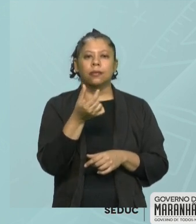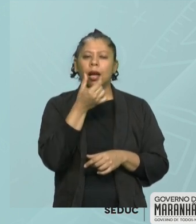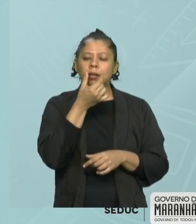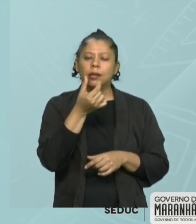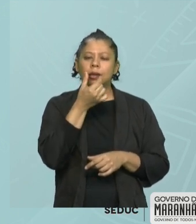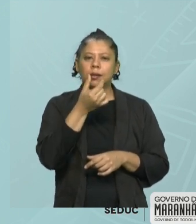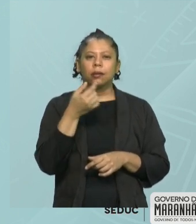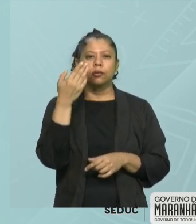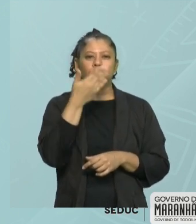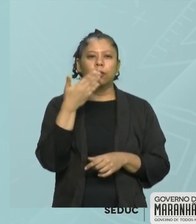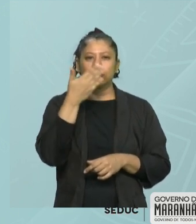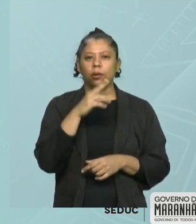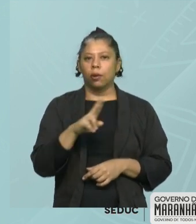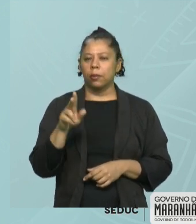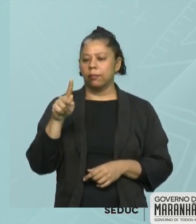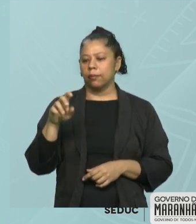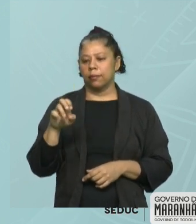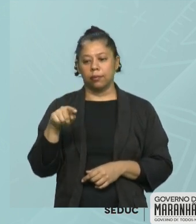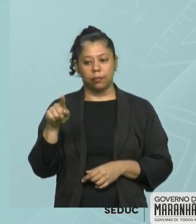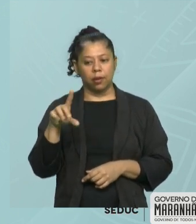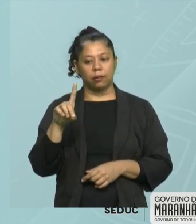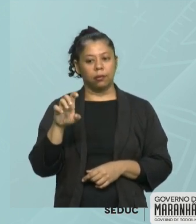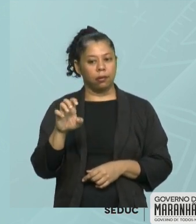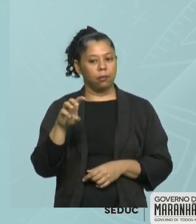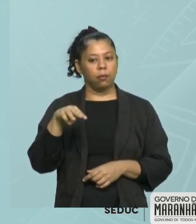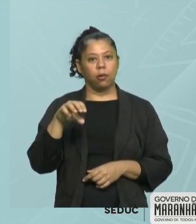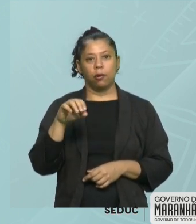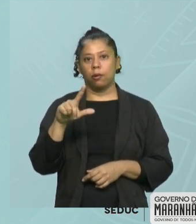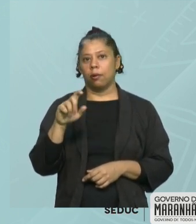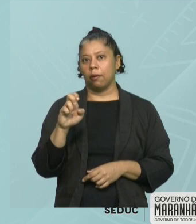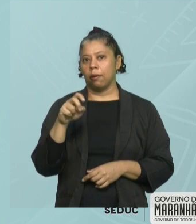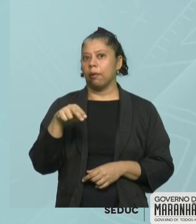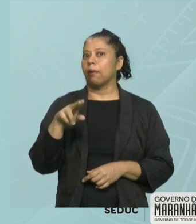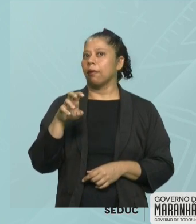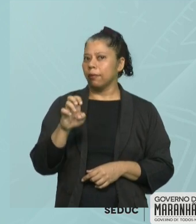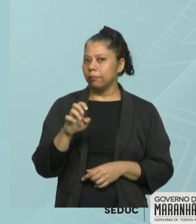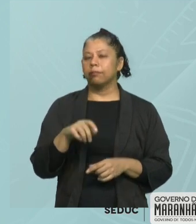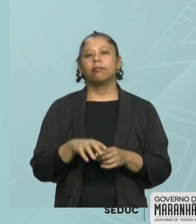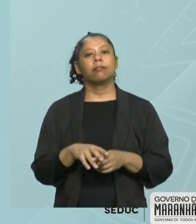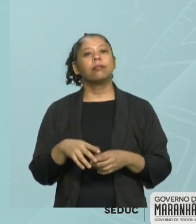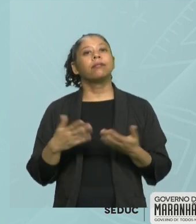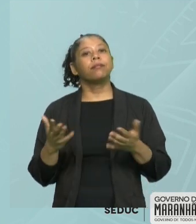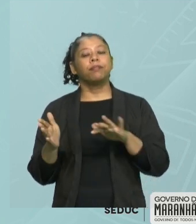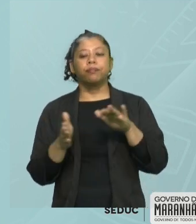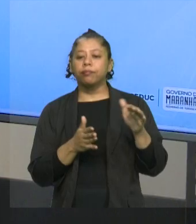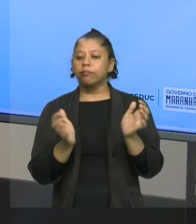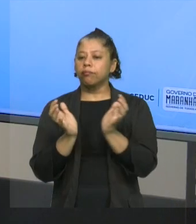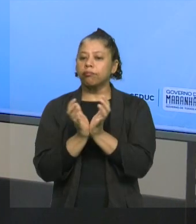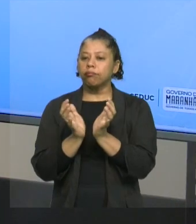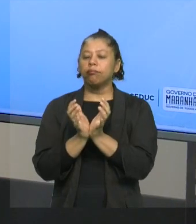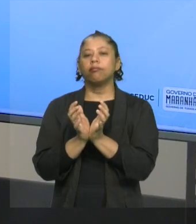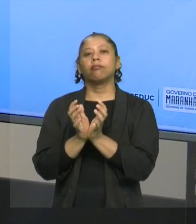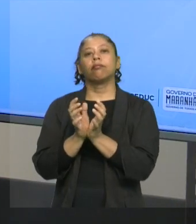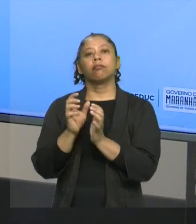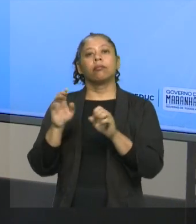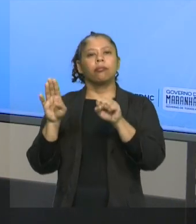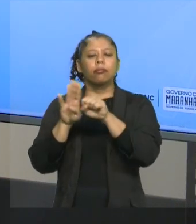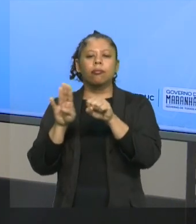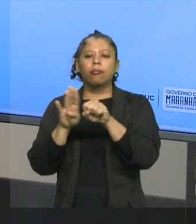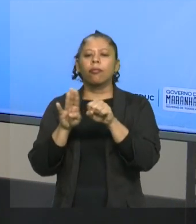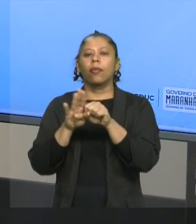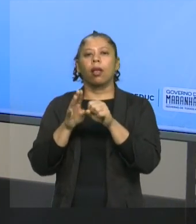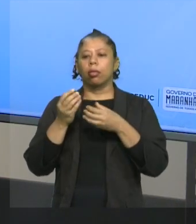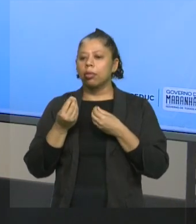Substantivos concretos nomeiam, designam, conceituam objetos, lugares,